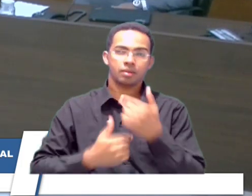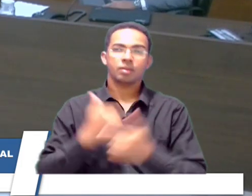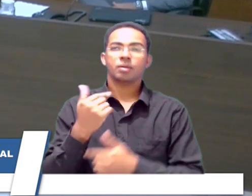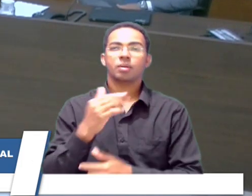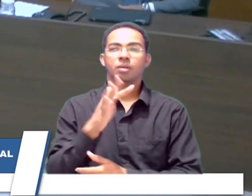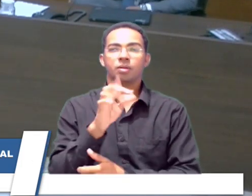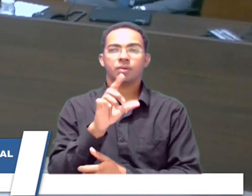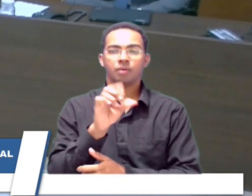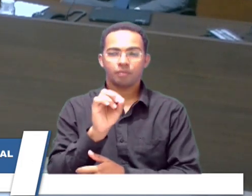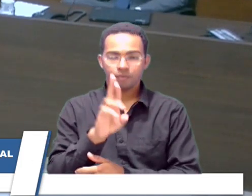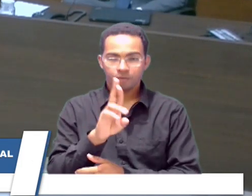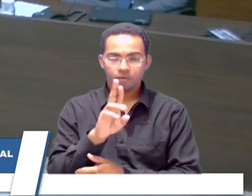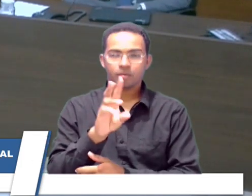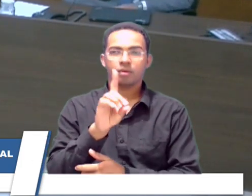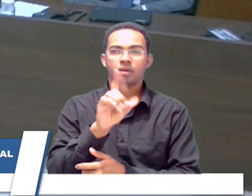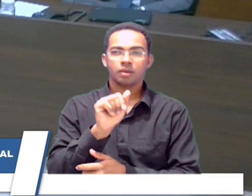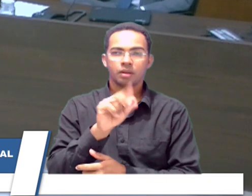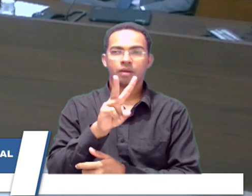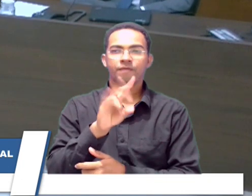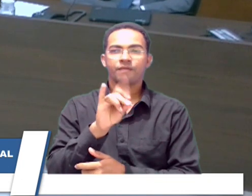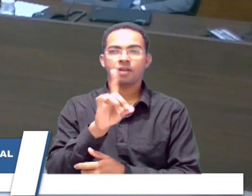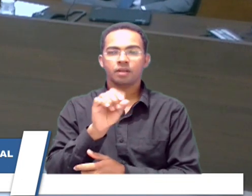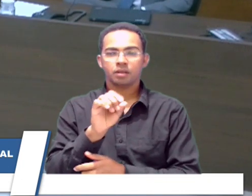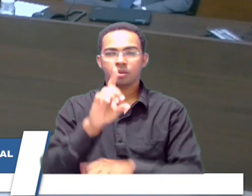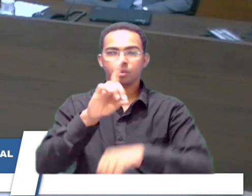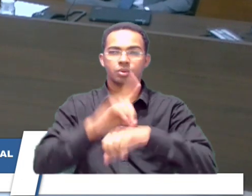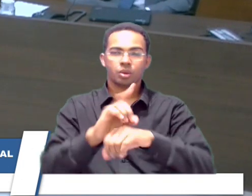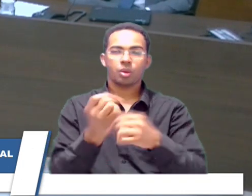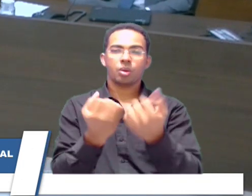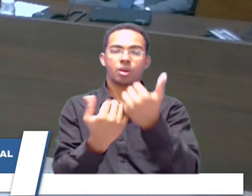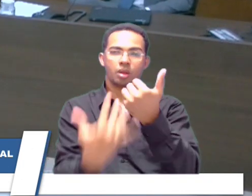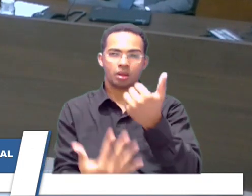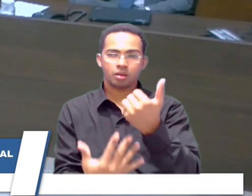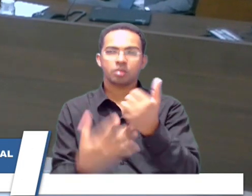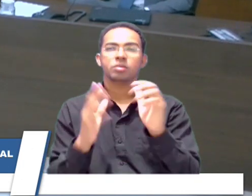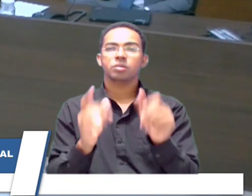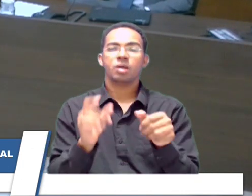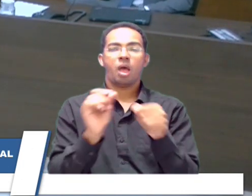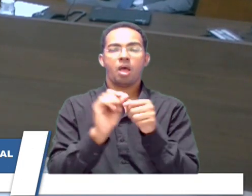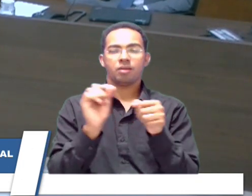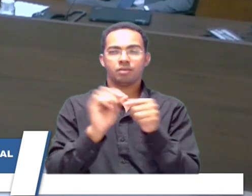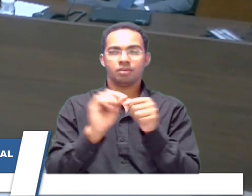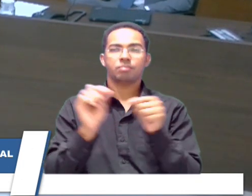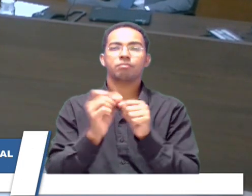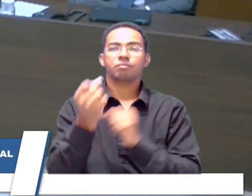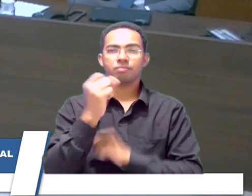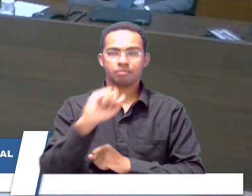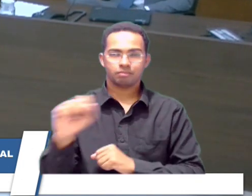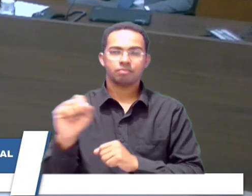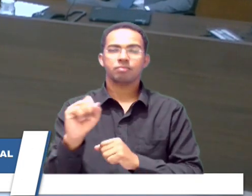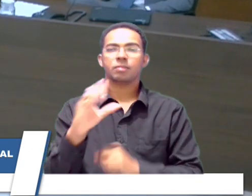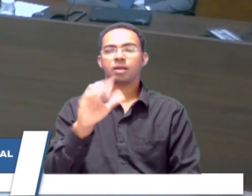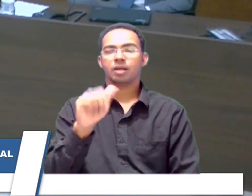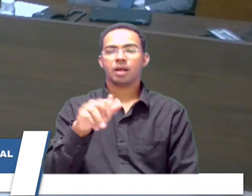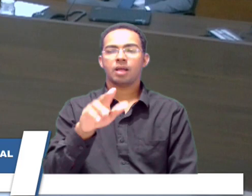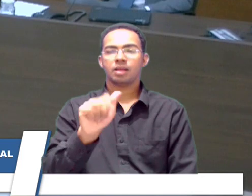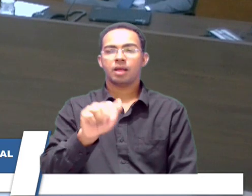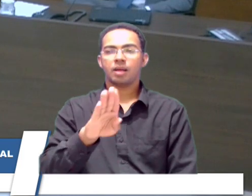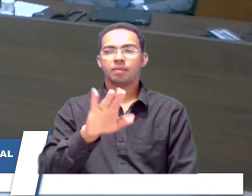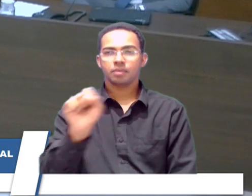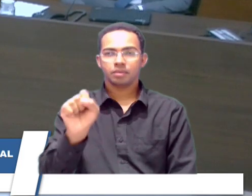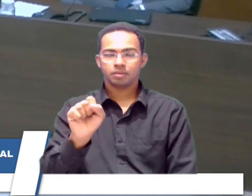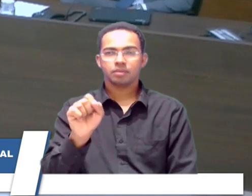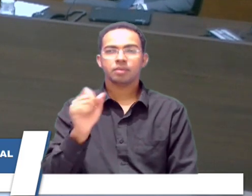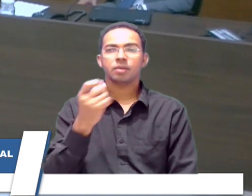através do Enor e seus diretores, tem feito em defesa da cannabis medicinal, e